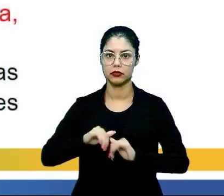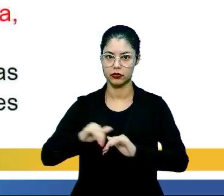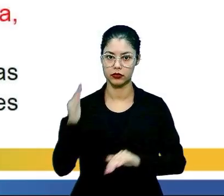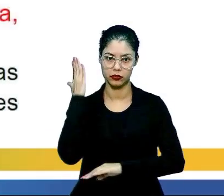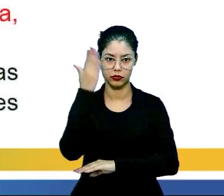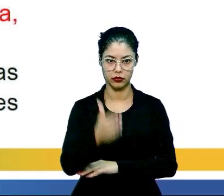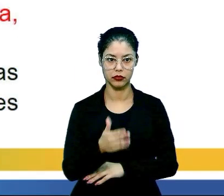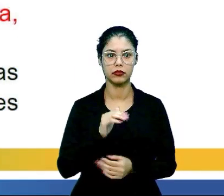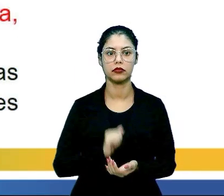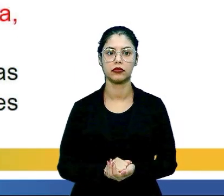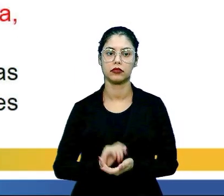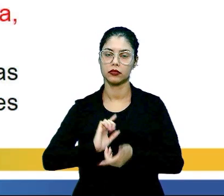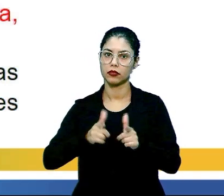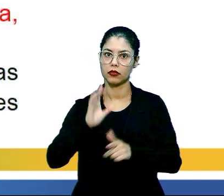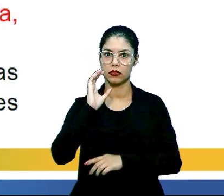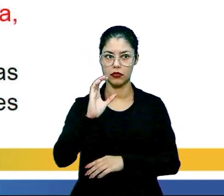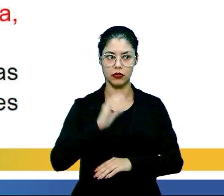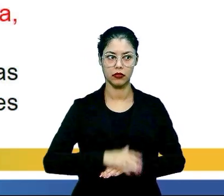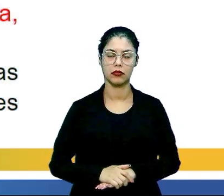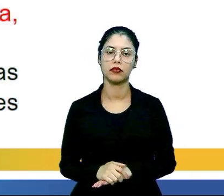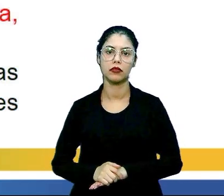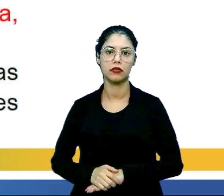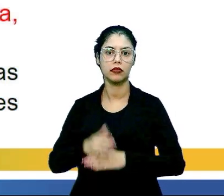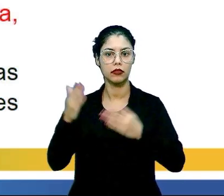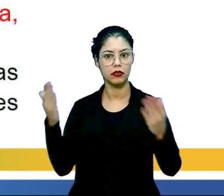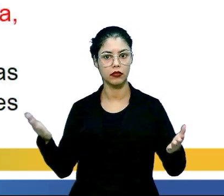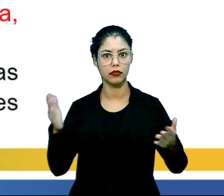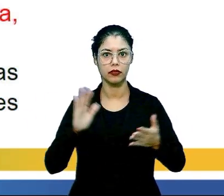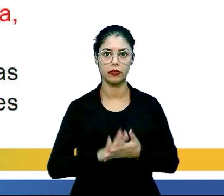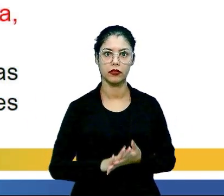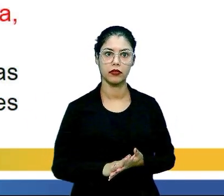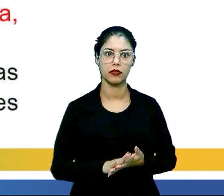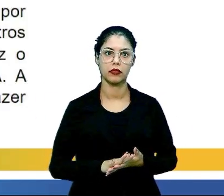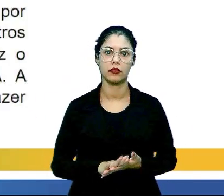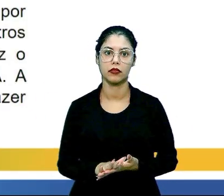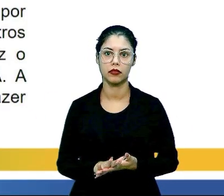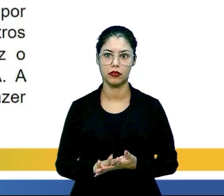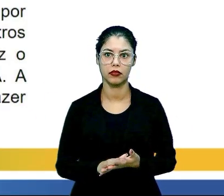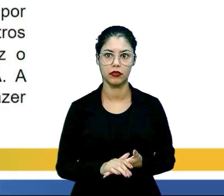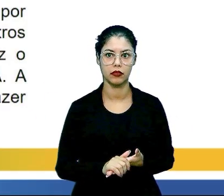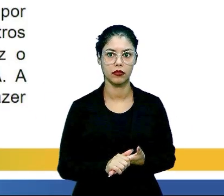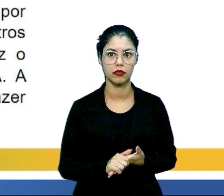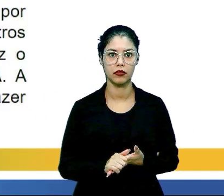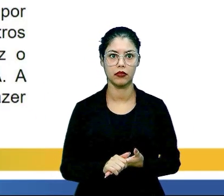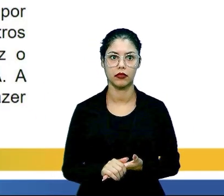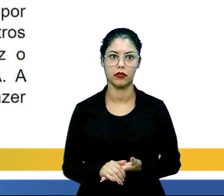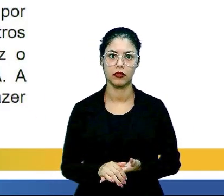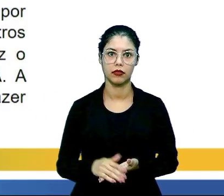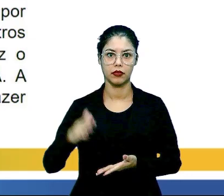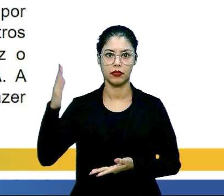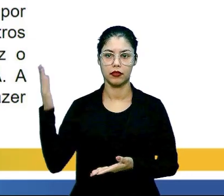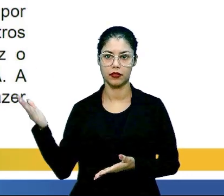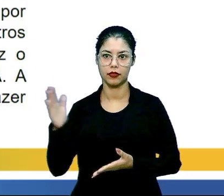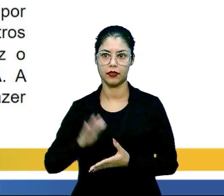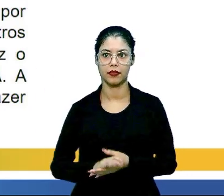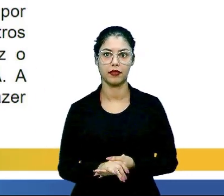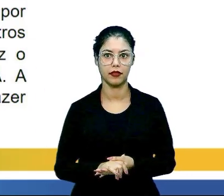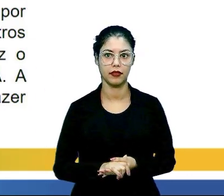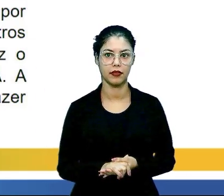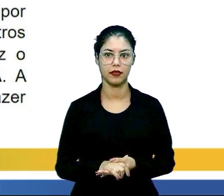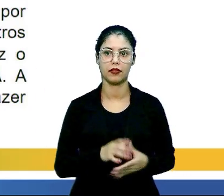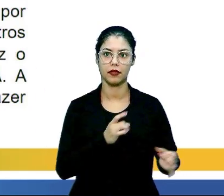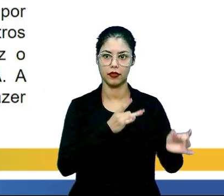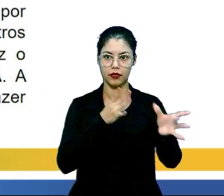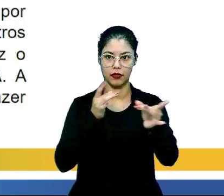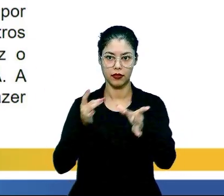no direcionamento e fica realmente com a alternativa C aqui como gabarito. E a gente avança mais um pouquinho porque essa aqui é